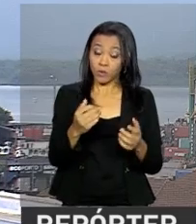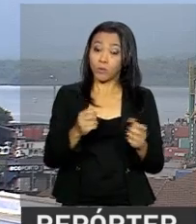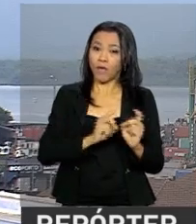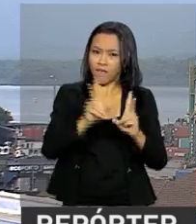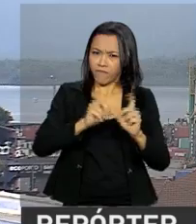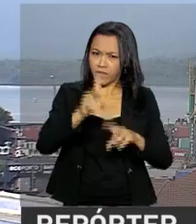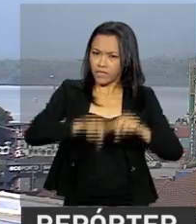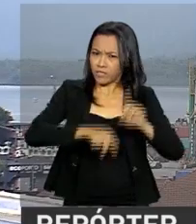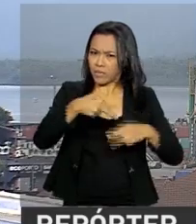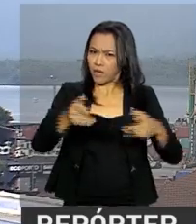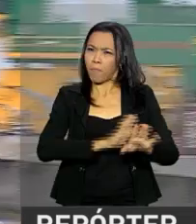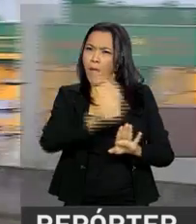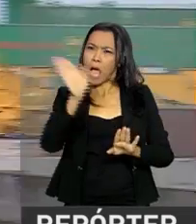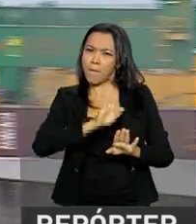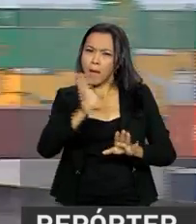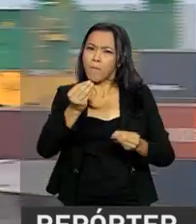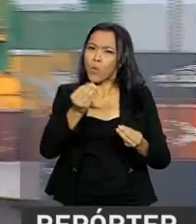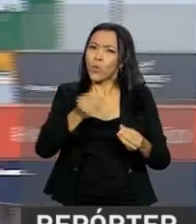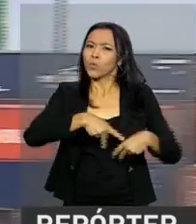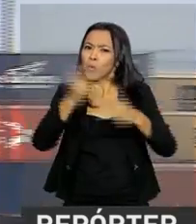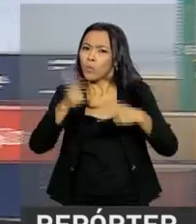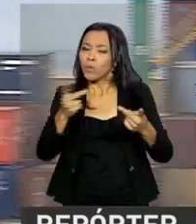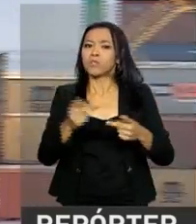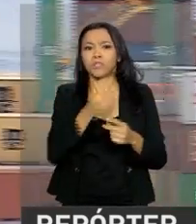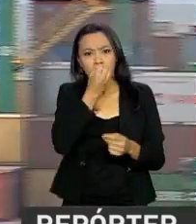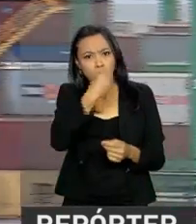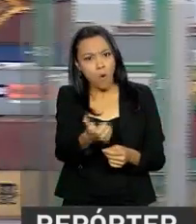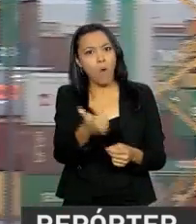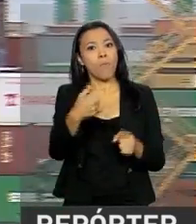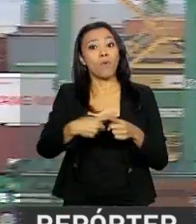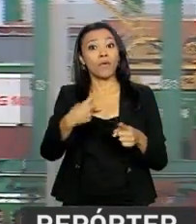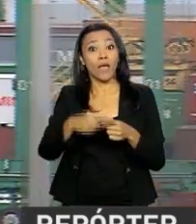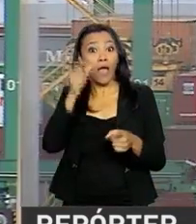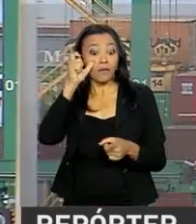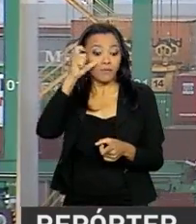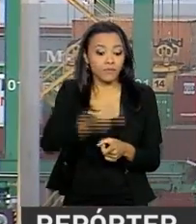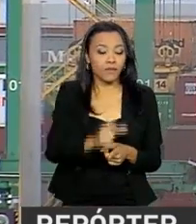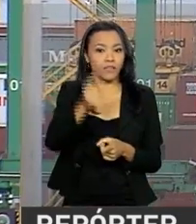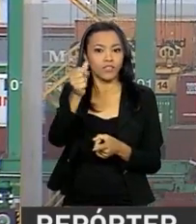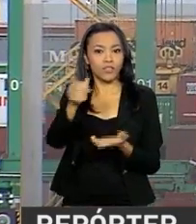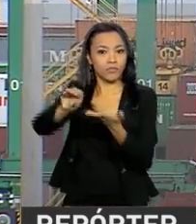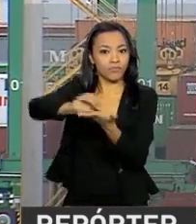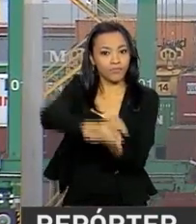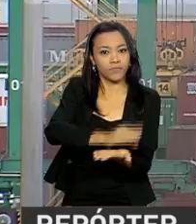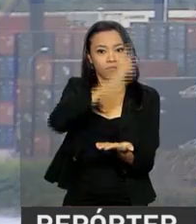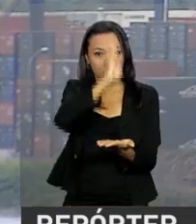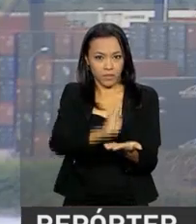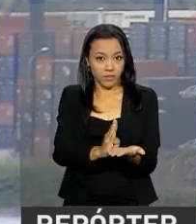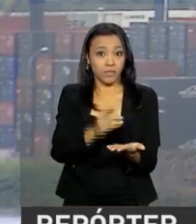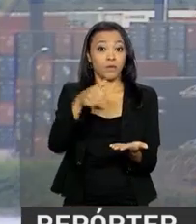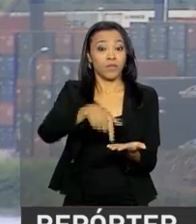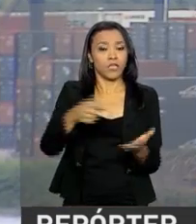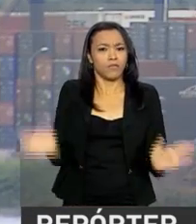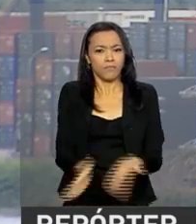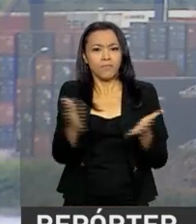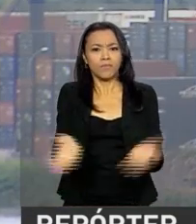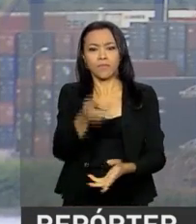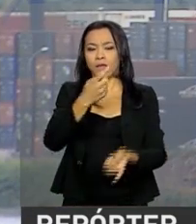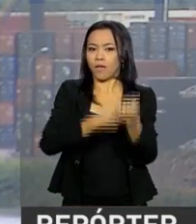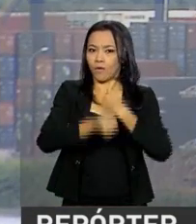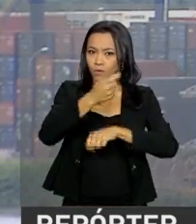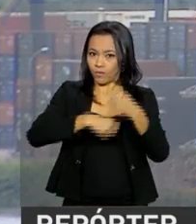dizemos que a balança comercial está favorável pois atrás recursos estrangeiros e ajuda a impulsionar a economia do